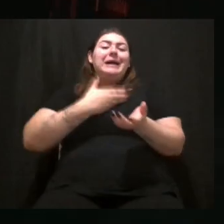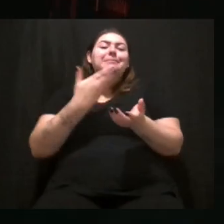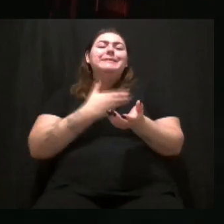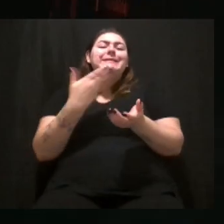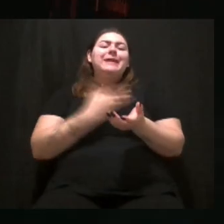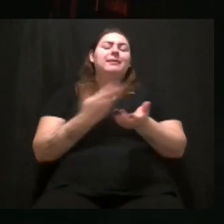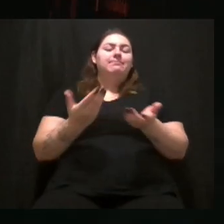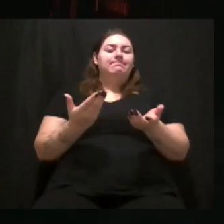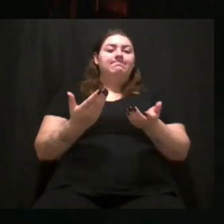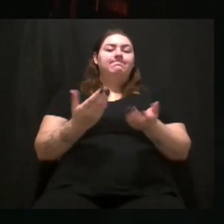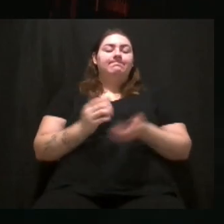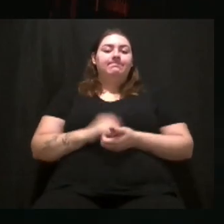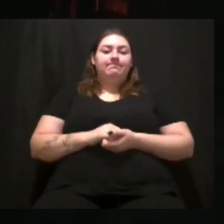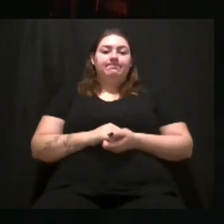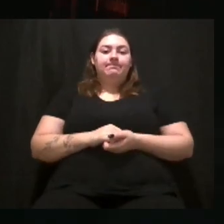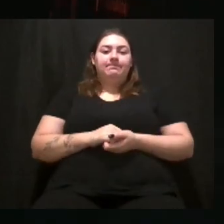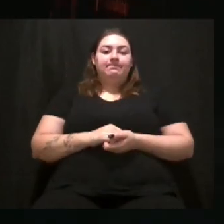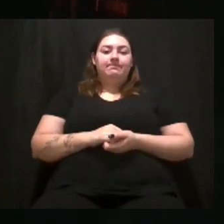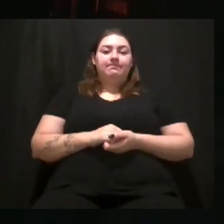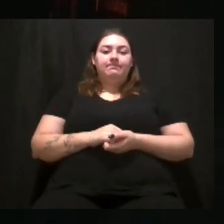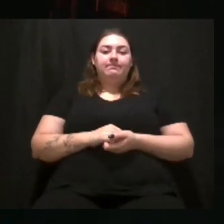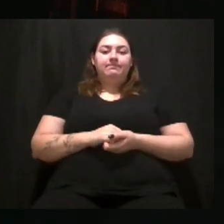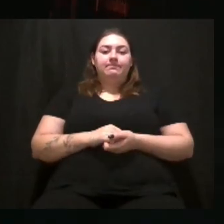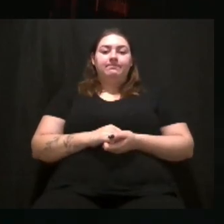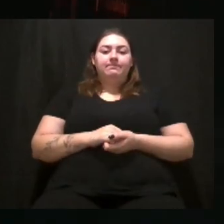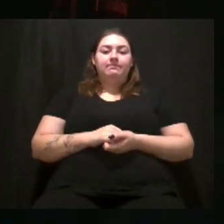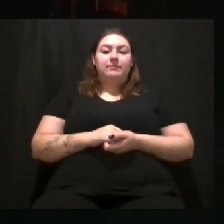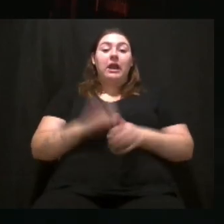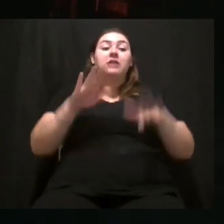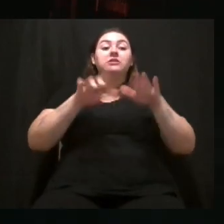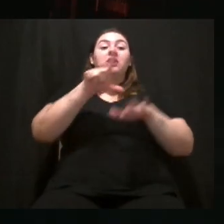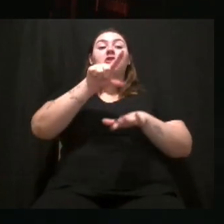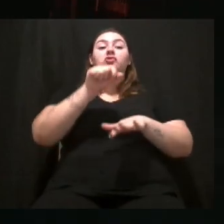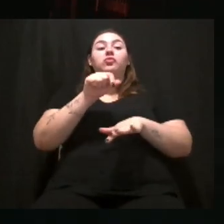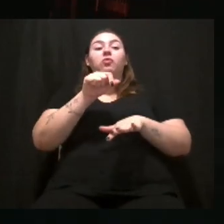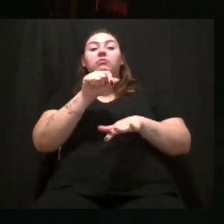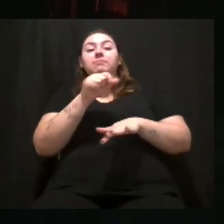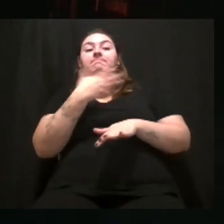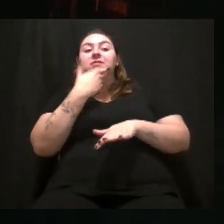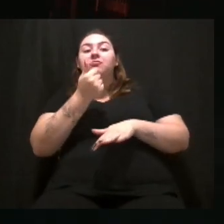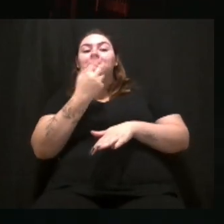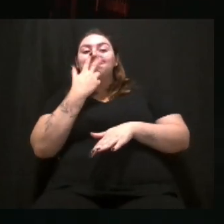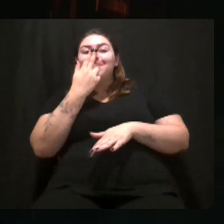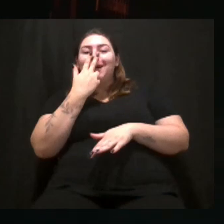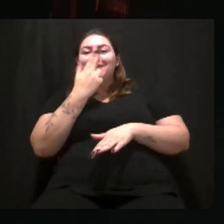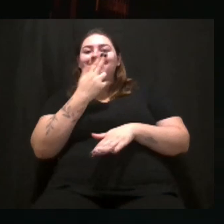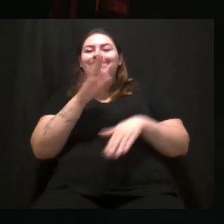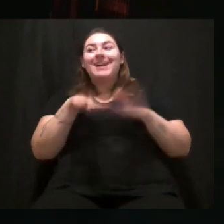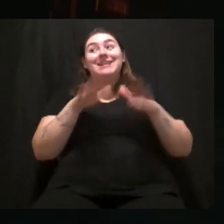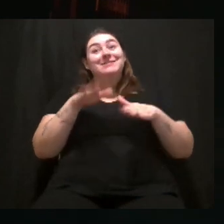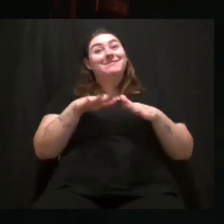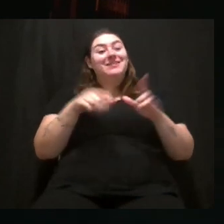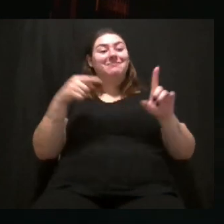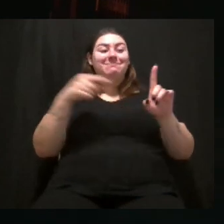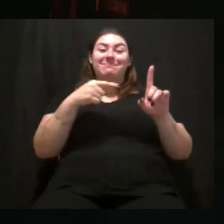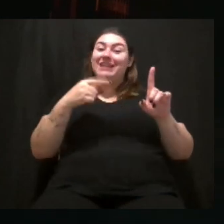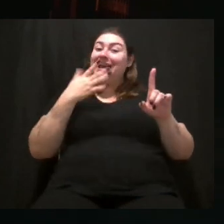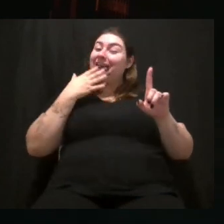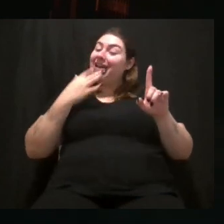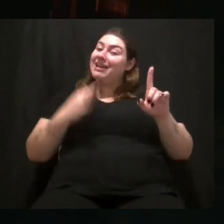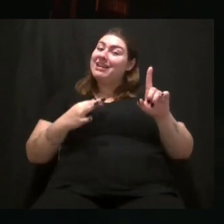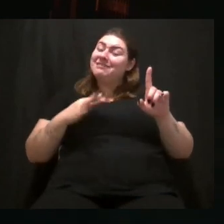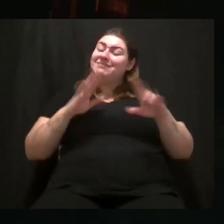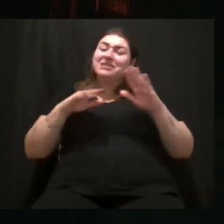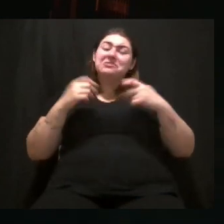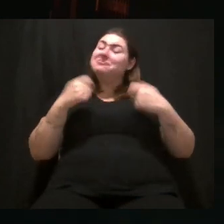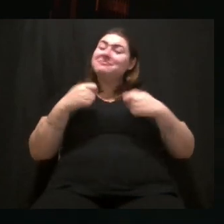E muitas vezes aquilo que parece ser a melhor escolha para os pais pode não ser exatamente o que o filho precisa naquele momento da vida.